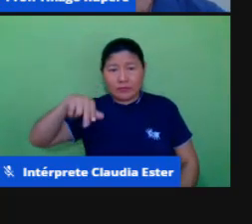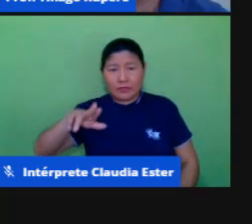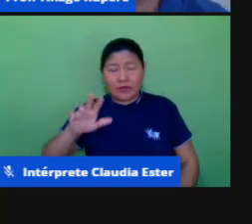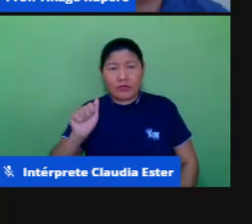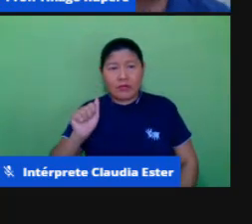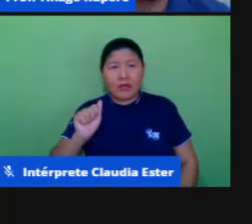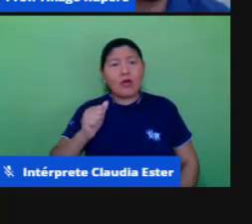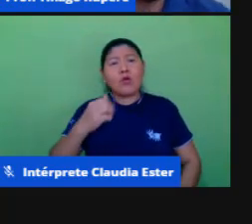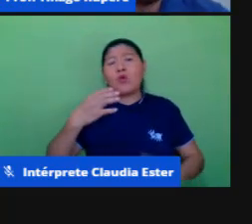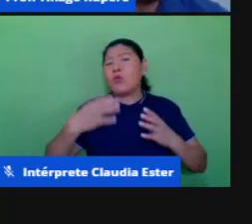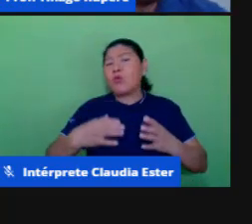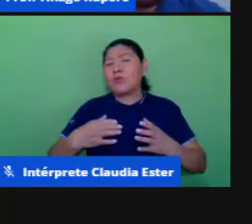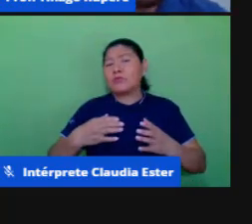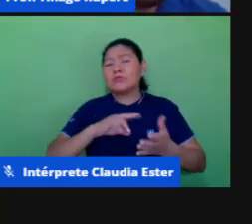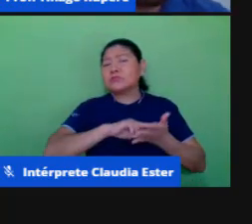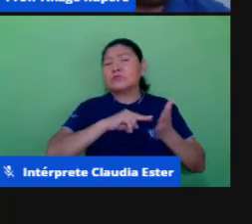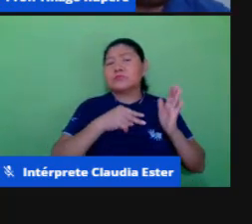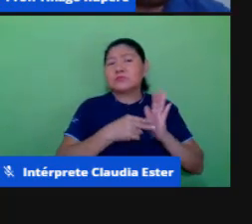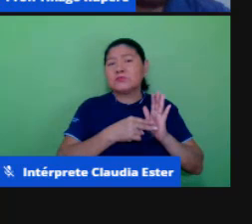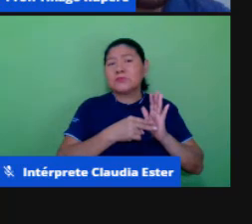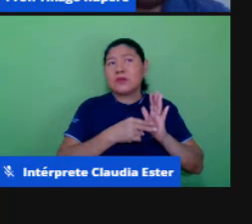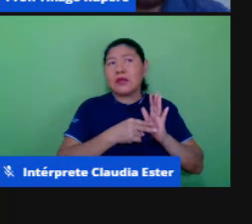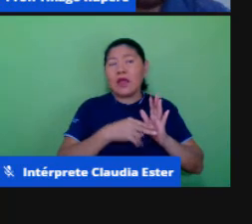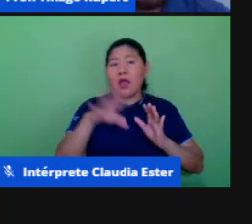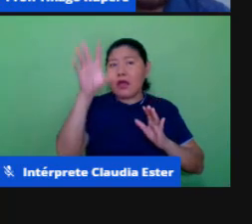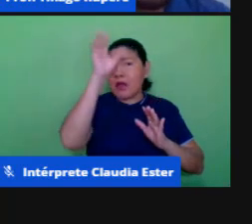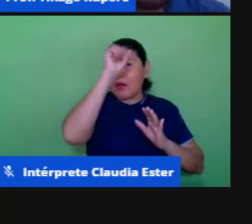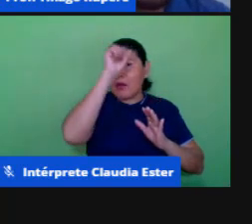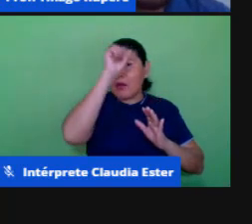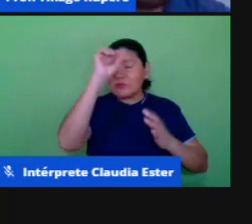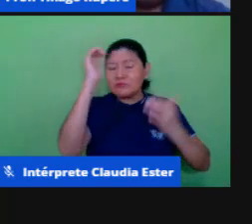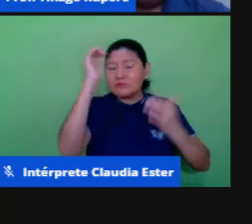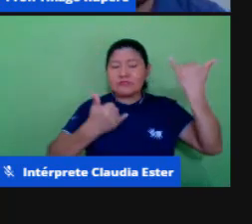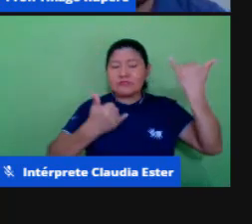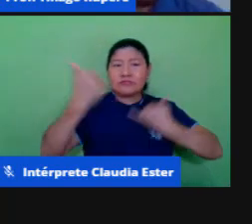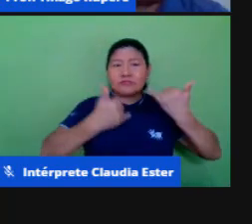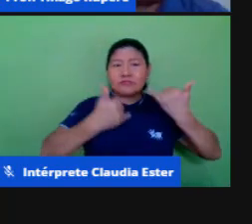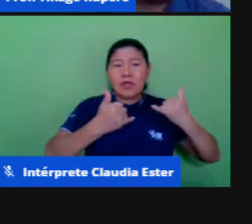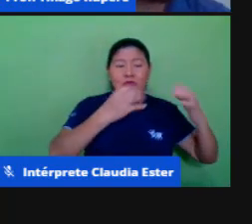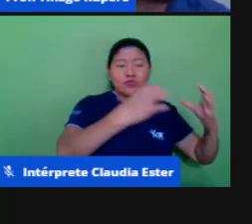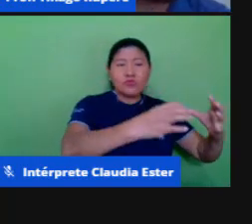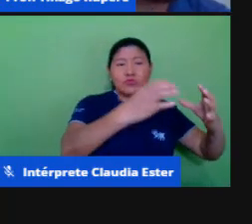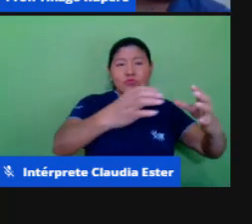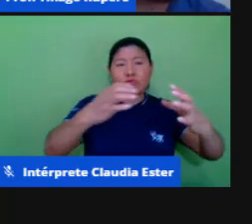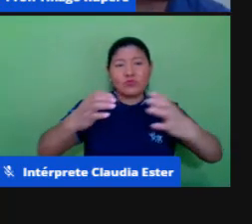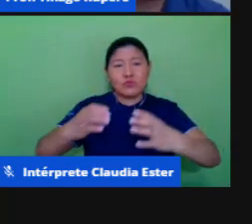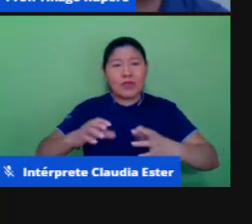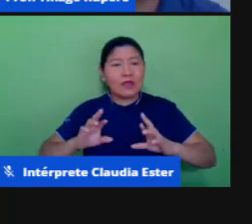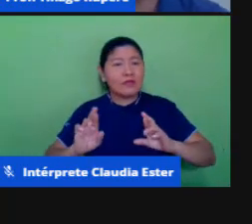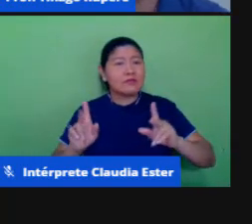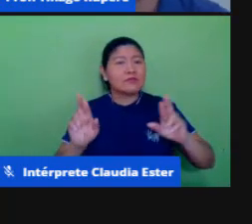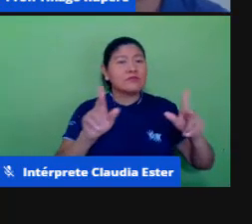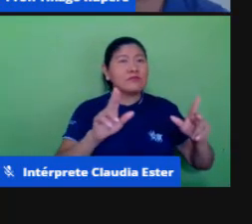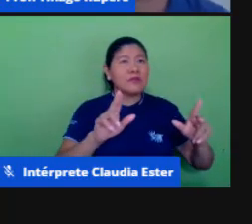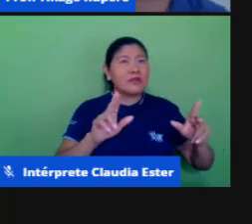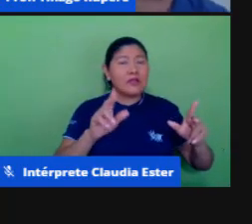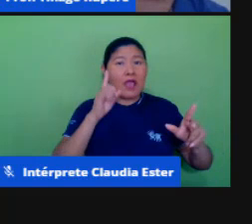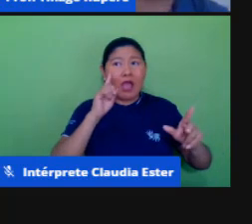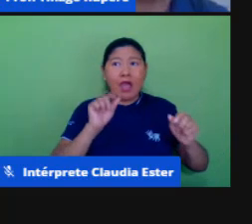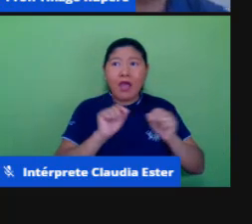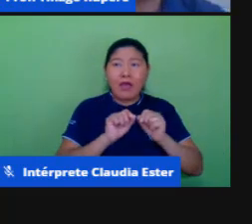mas ela se dá em todos os lugares. Quando você acessa, por exemplo, o conhecimento, quando você